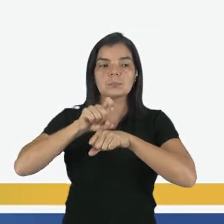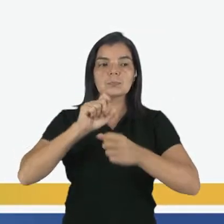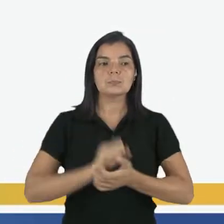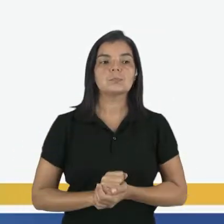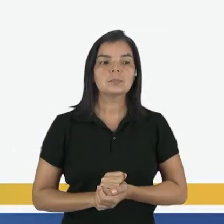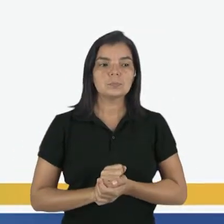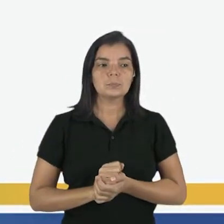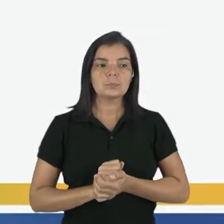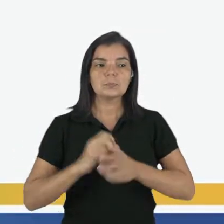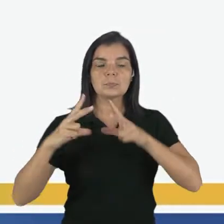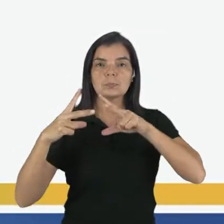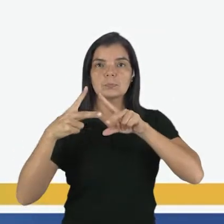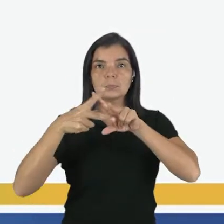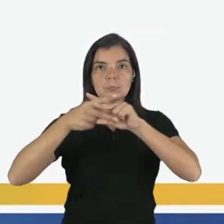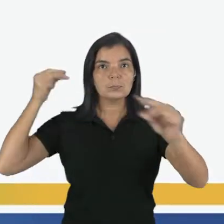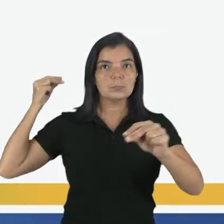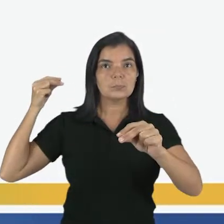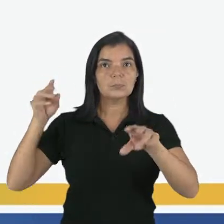Sagitário,